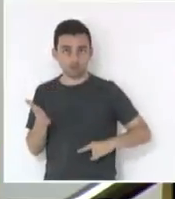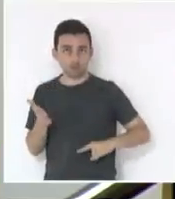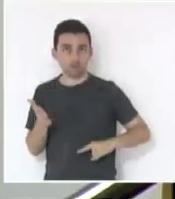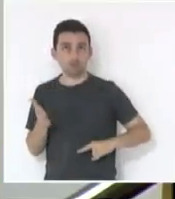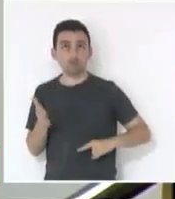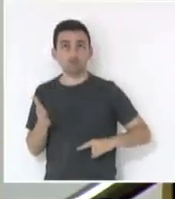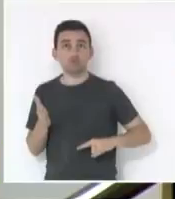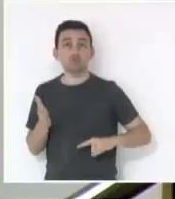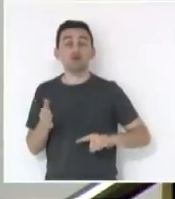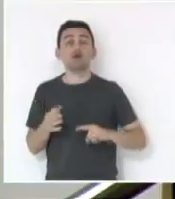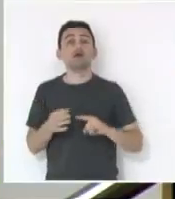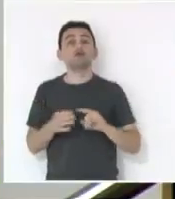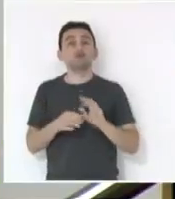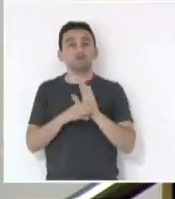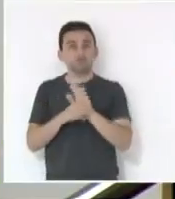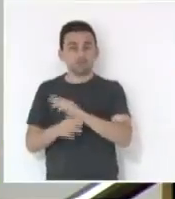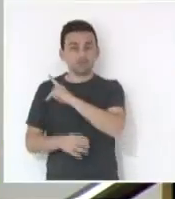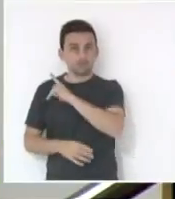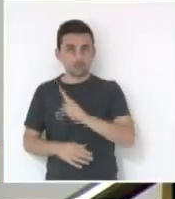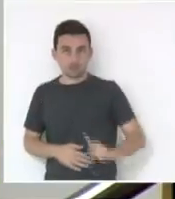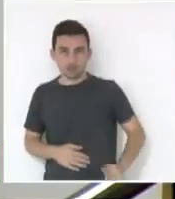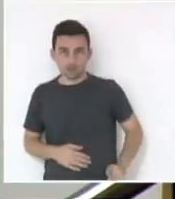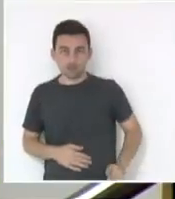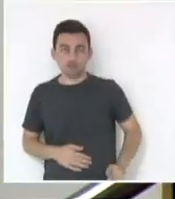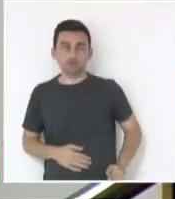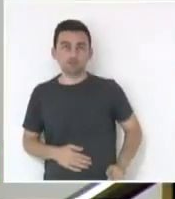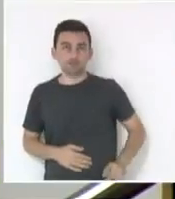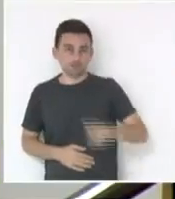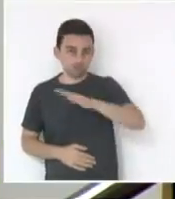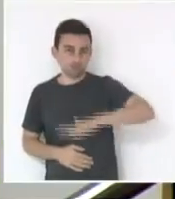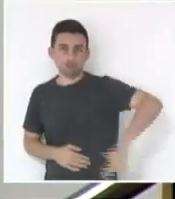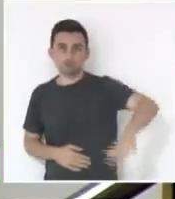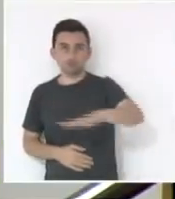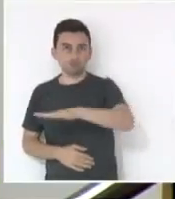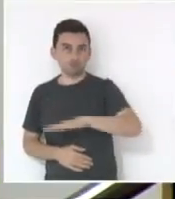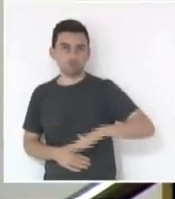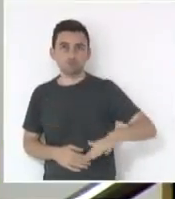da República, para o Exército Brasileiro, para o ministro da Casa Civil,